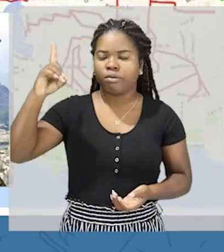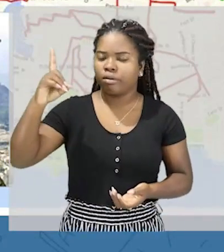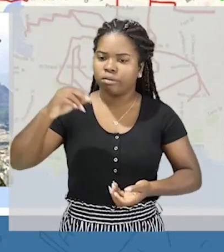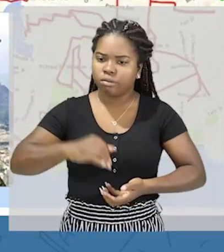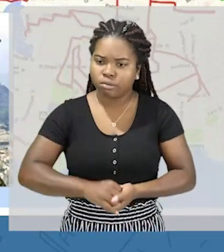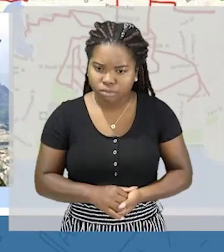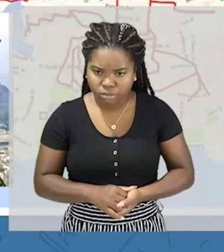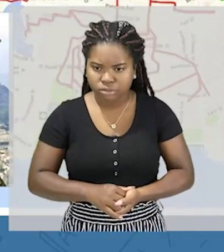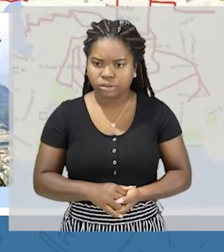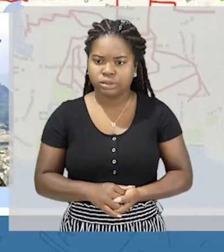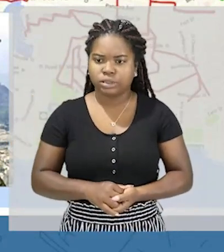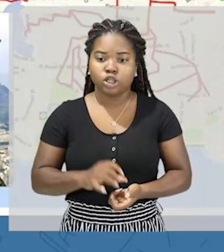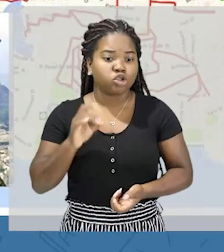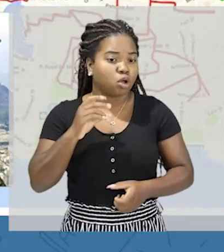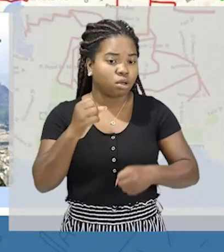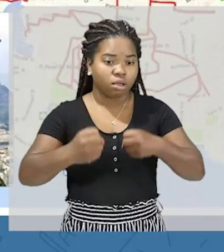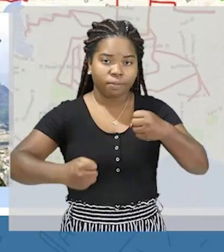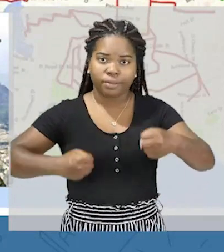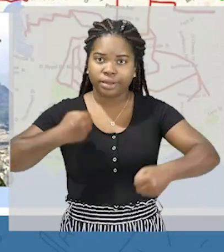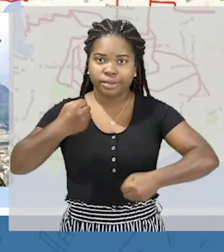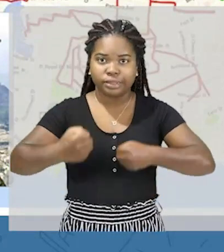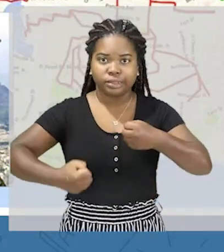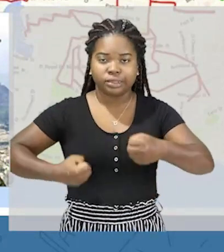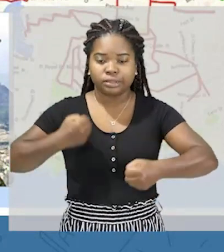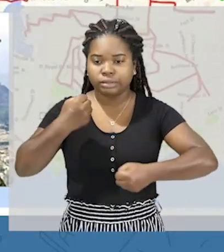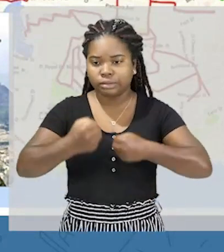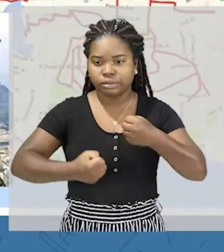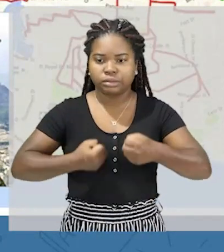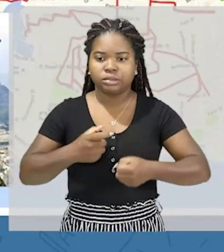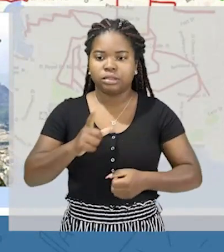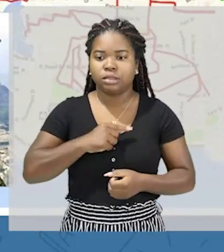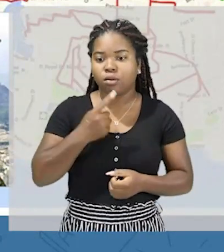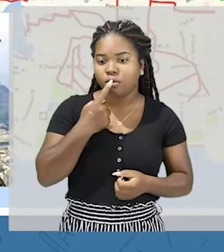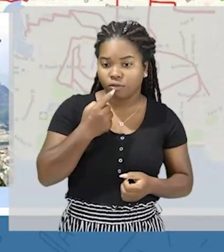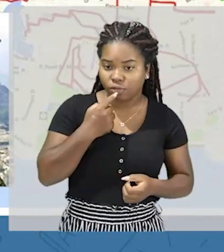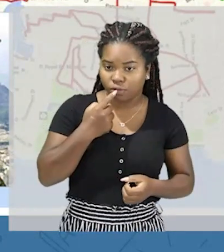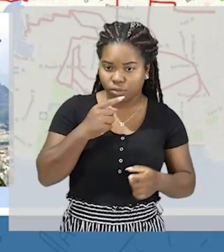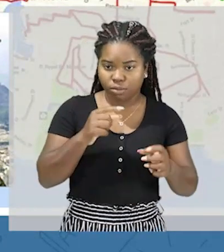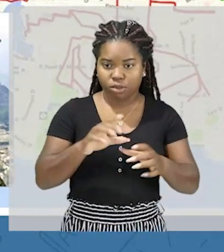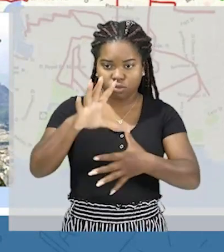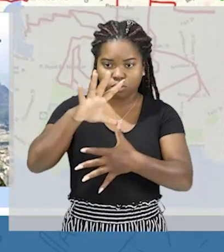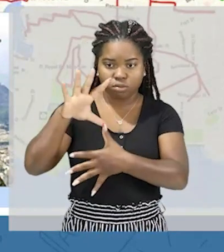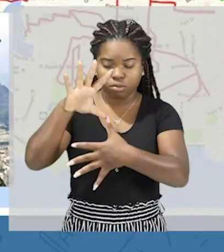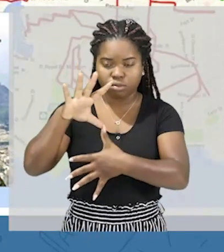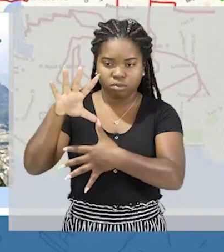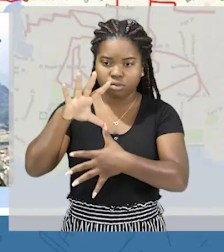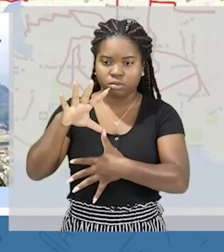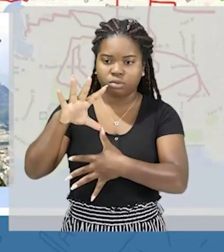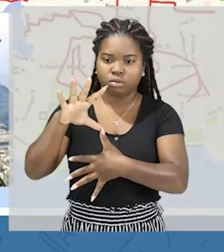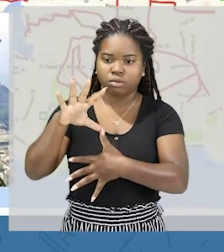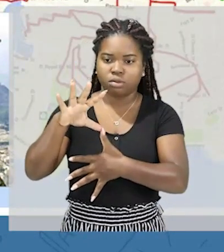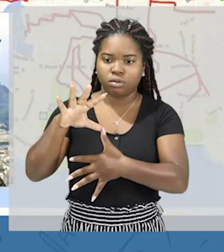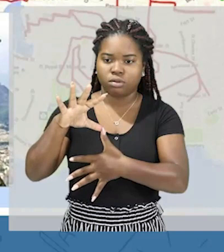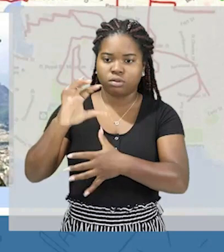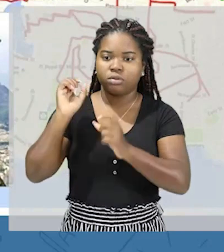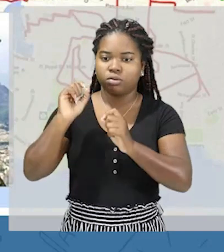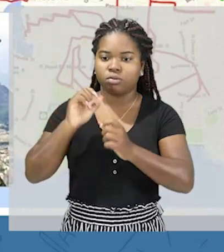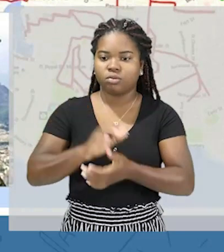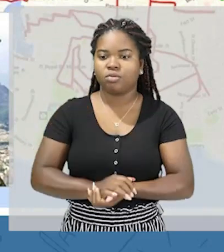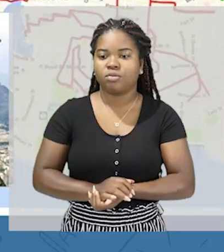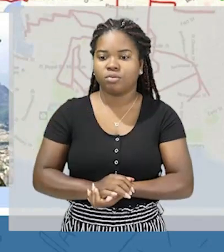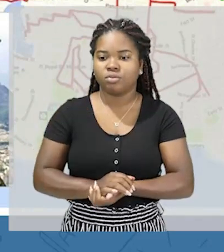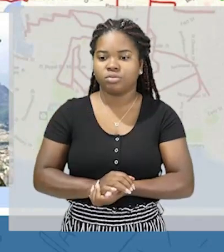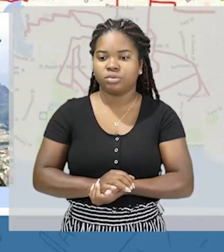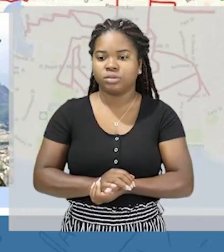viagem, né? Só de bicicleta, esses pontos marcados de vermelho no mapa, na verdade, são as rotas que ele